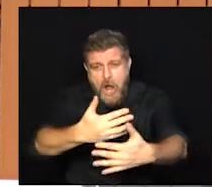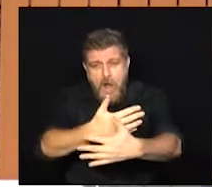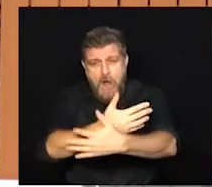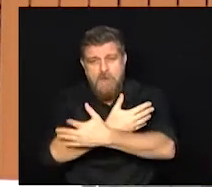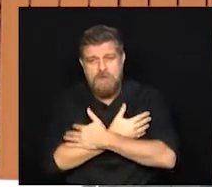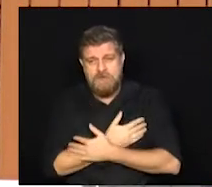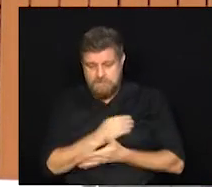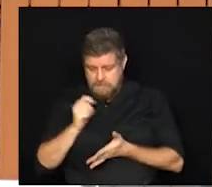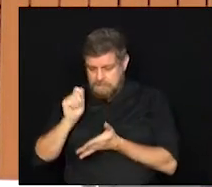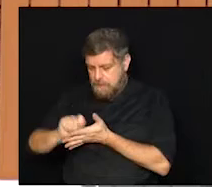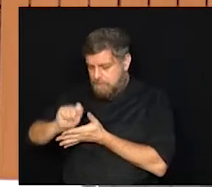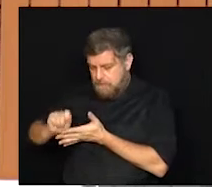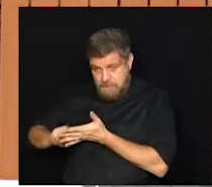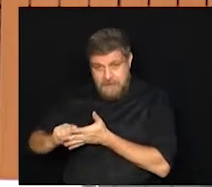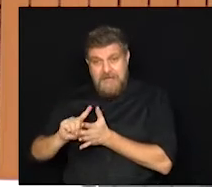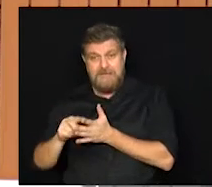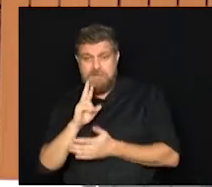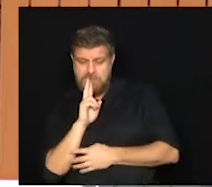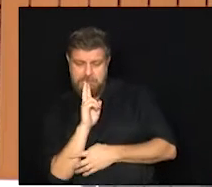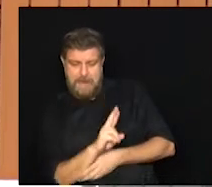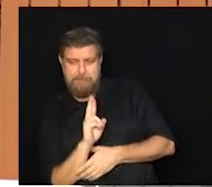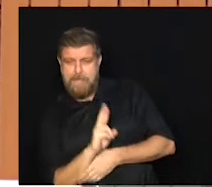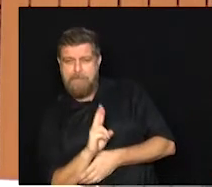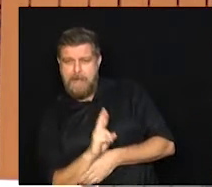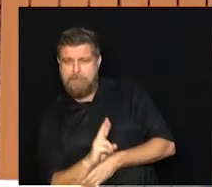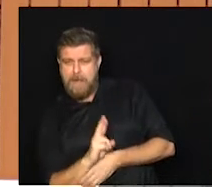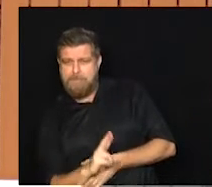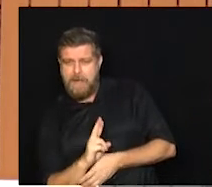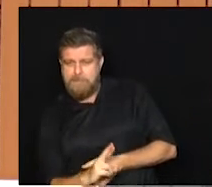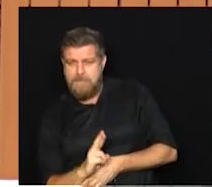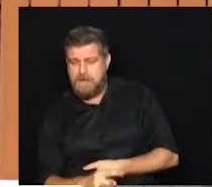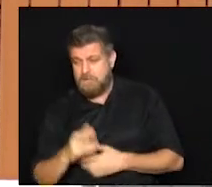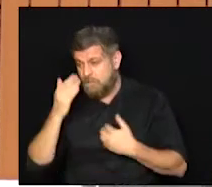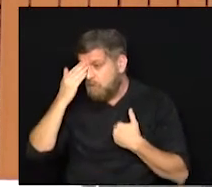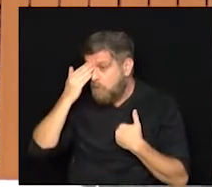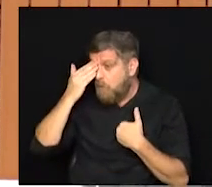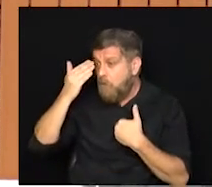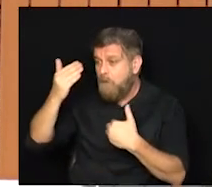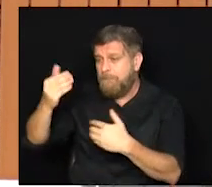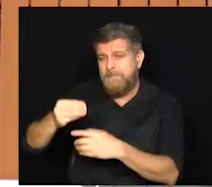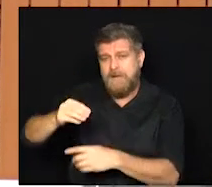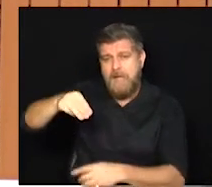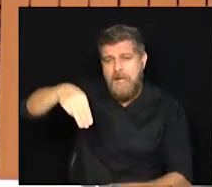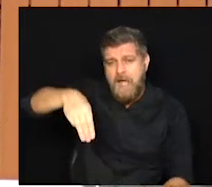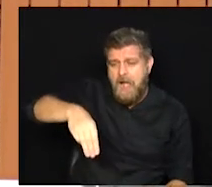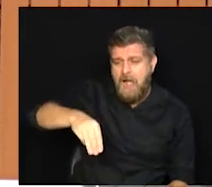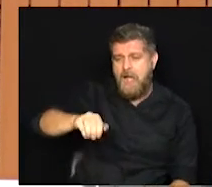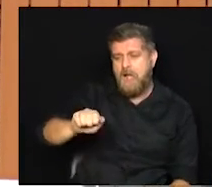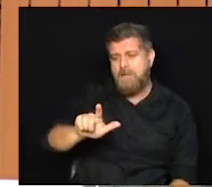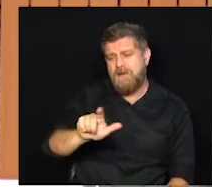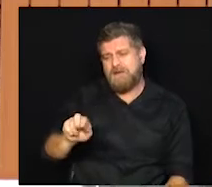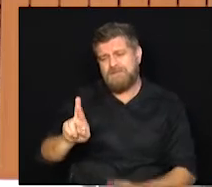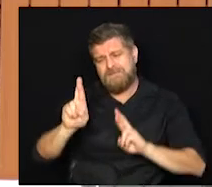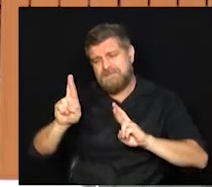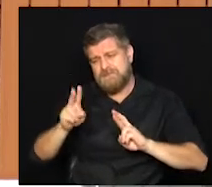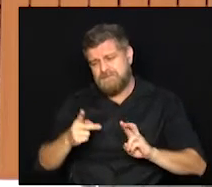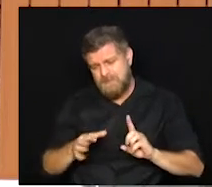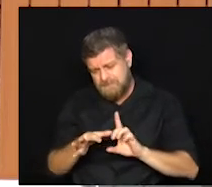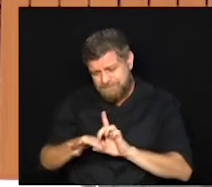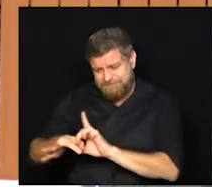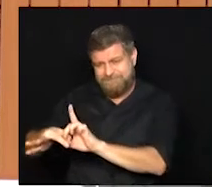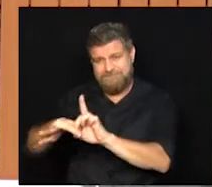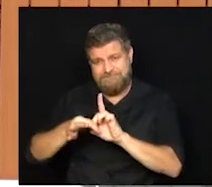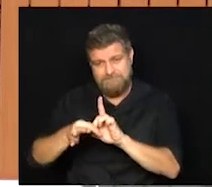anotando, vamos estar respondendo, tá? Então, Malu, muito obrigado, tá? Espero que você continue aí com a gente e que da próxima